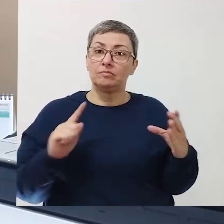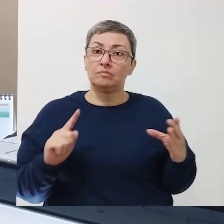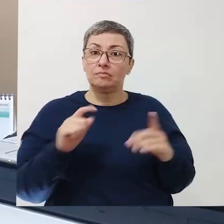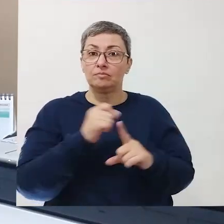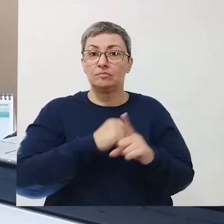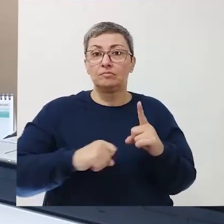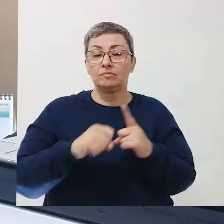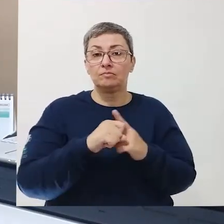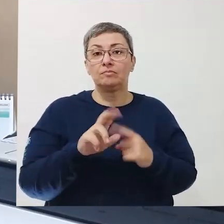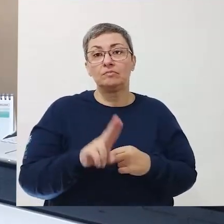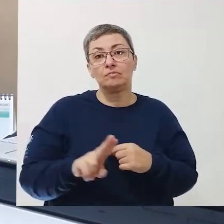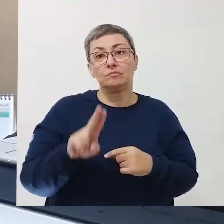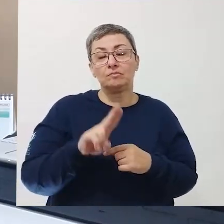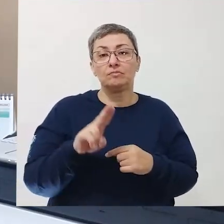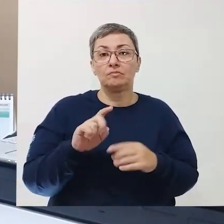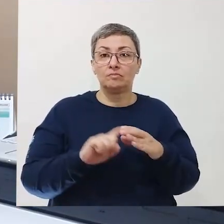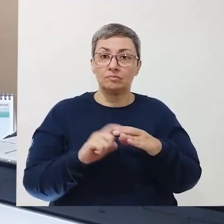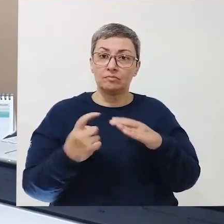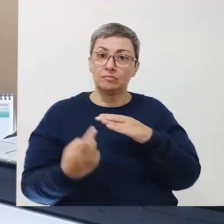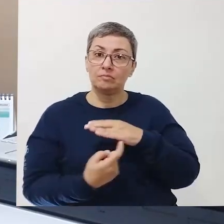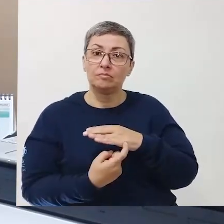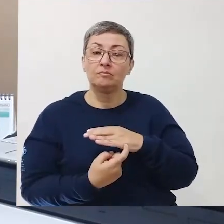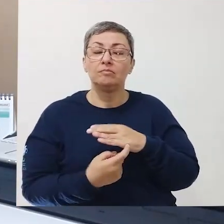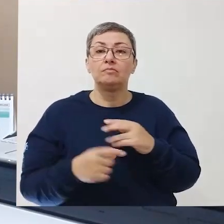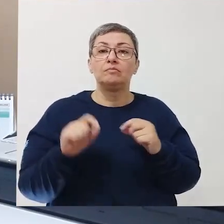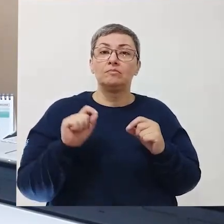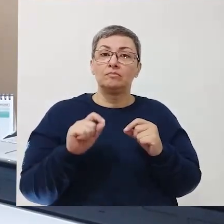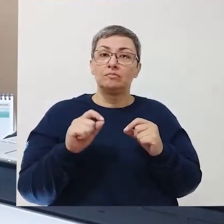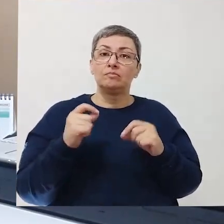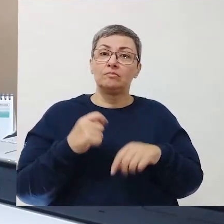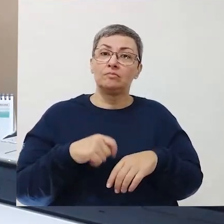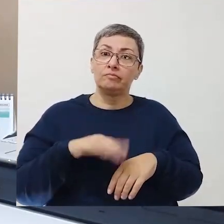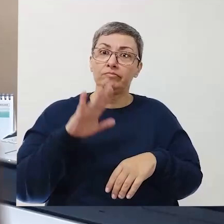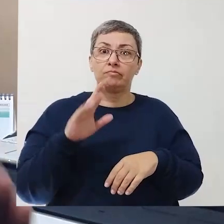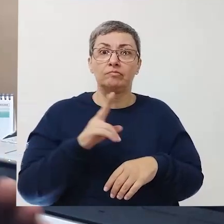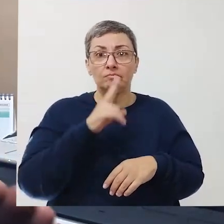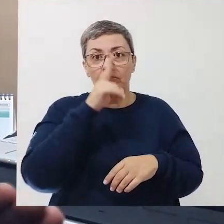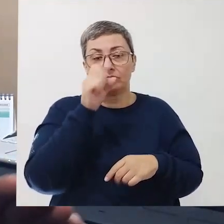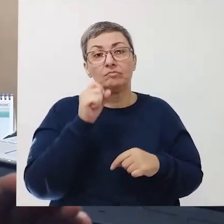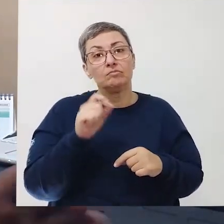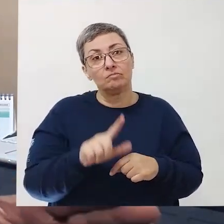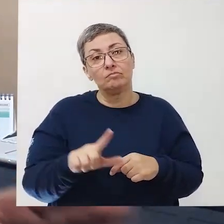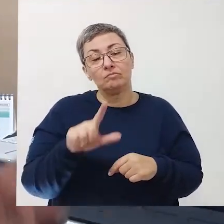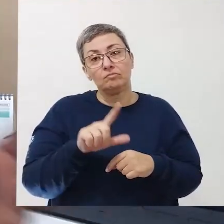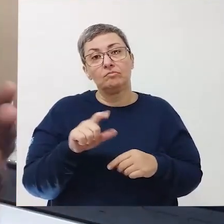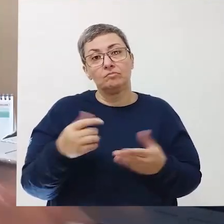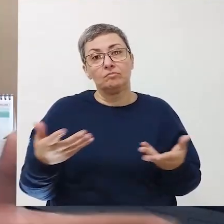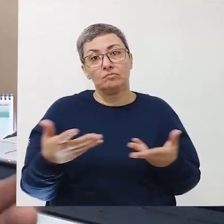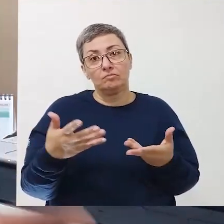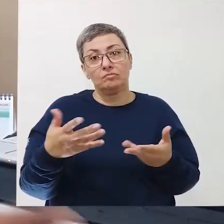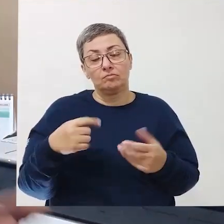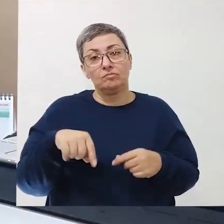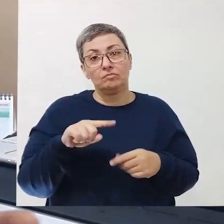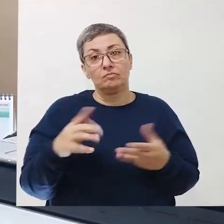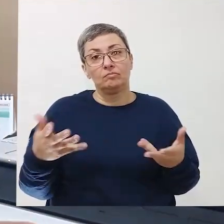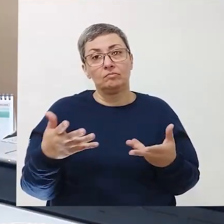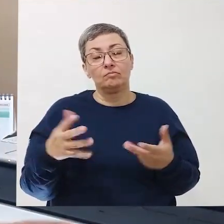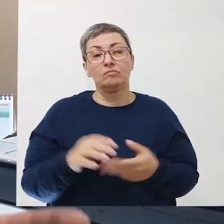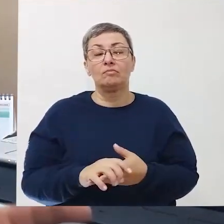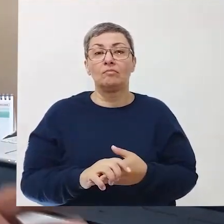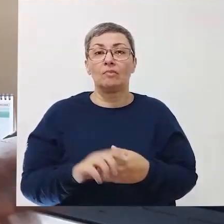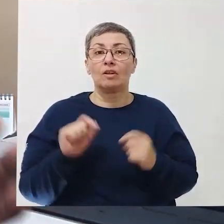motivação evidente Por indivíduo ou grupo Contra uma ou mais pessoas O artigo 2º da lei Considera